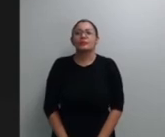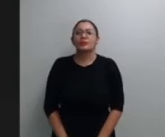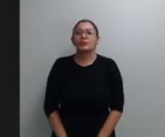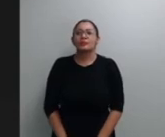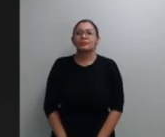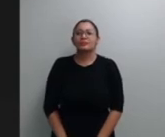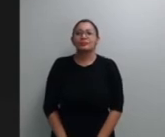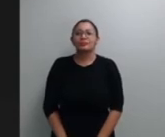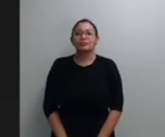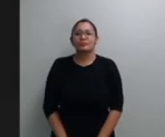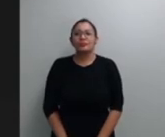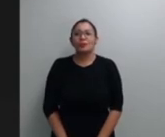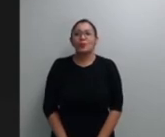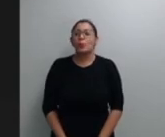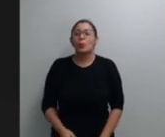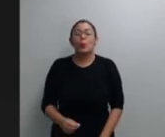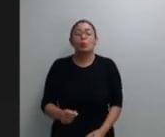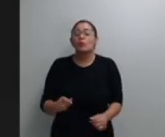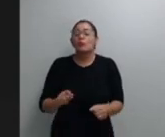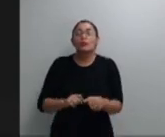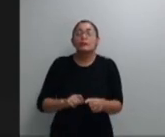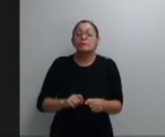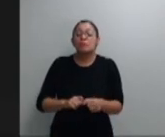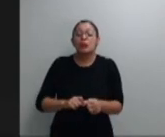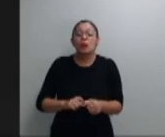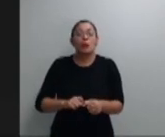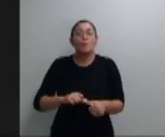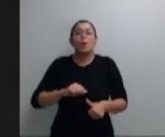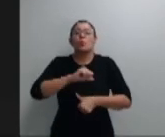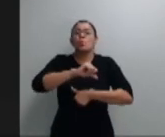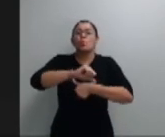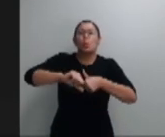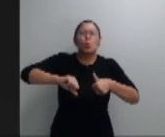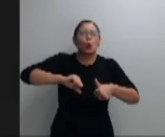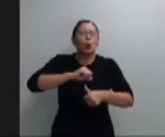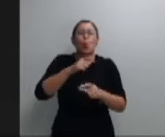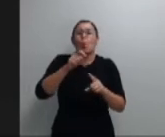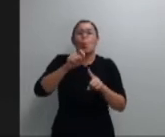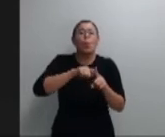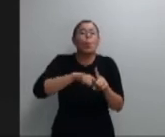quanto tempo não fazer essa alteração em mais não sei quantos meses e os efeitos